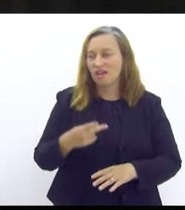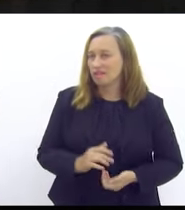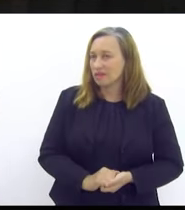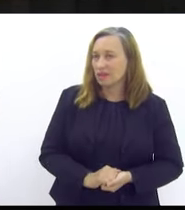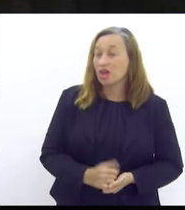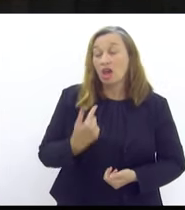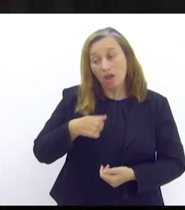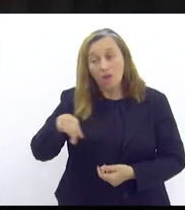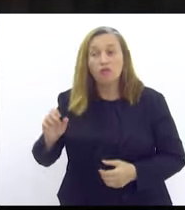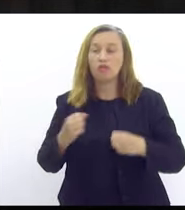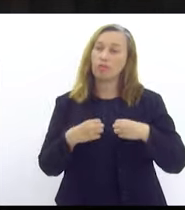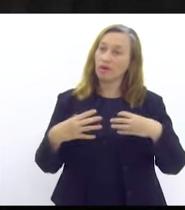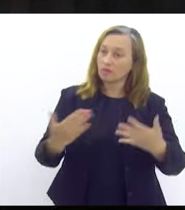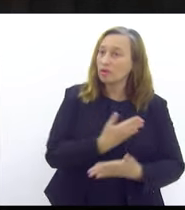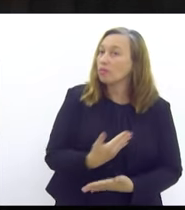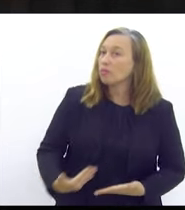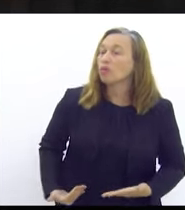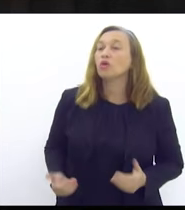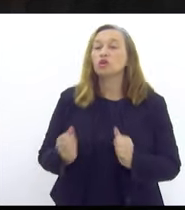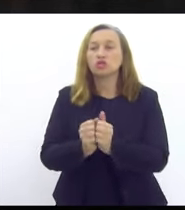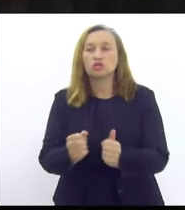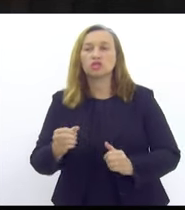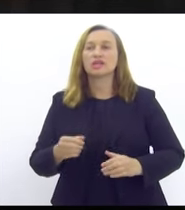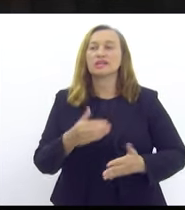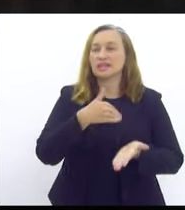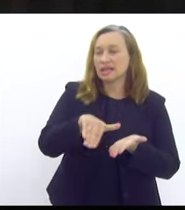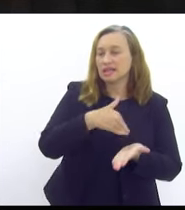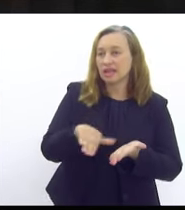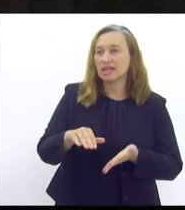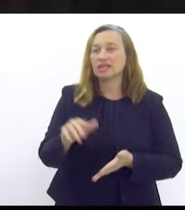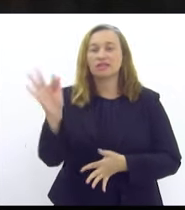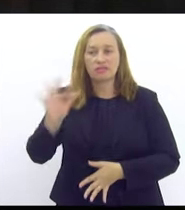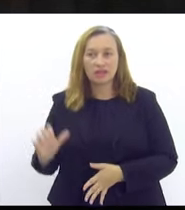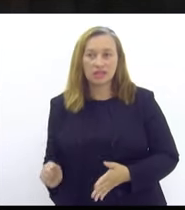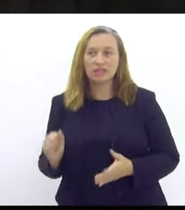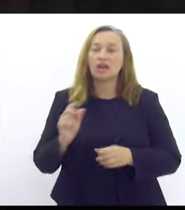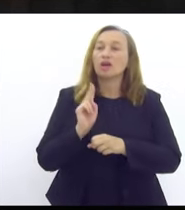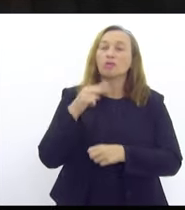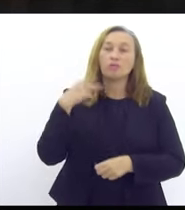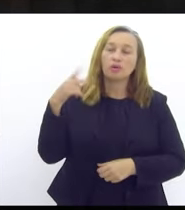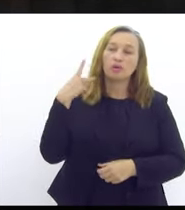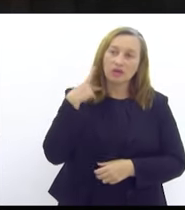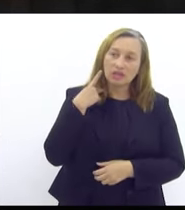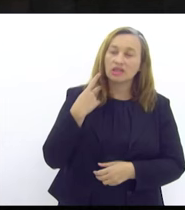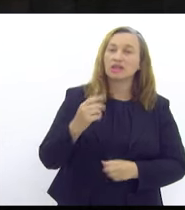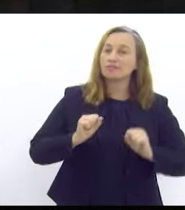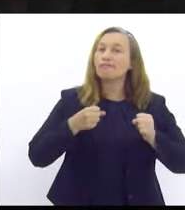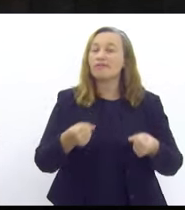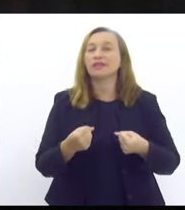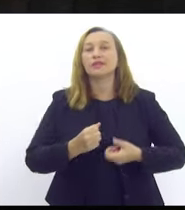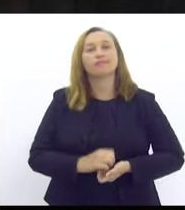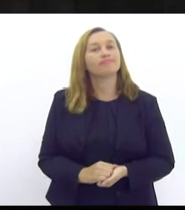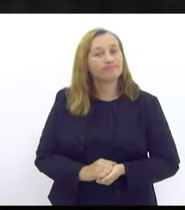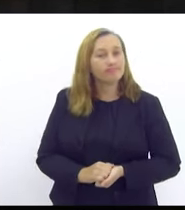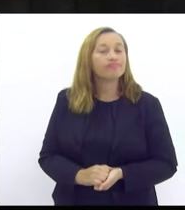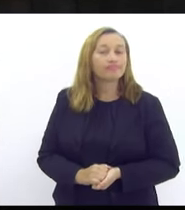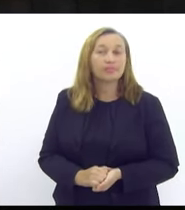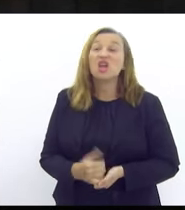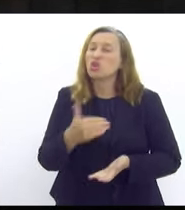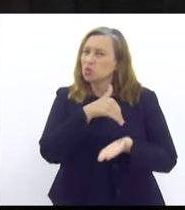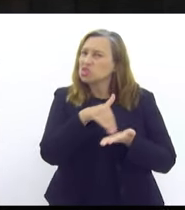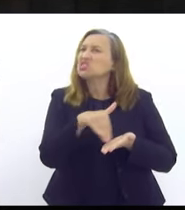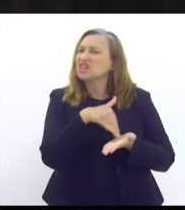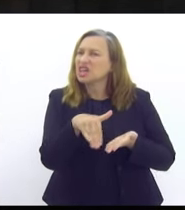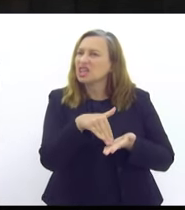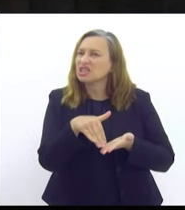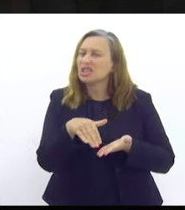para a audiência pública, junto com a Secretaria de Fazenda e a Procuradoria, fazer essa defesa. O secretário